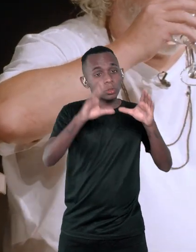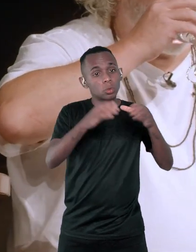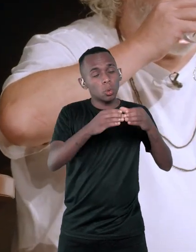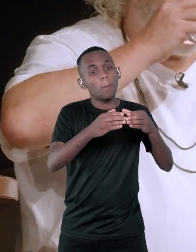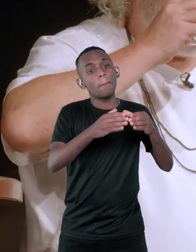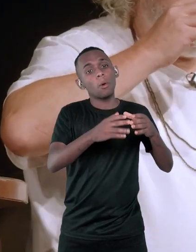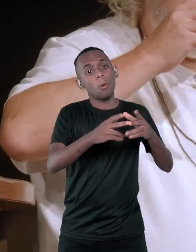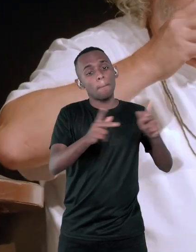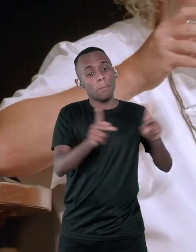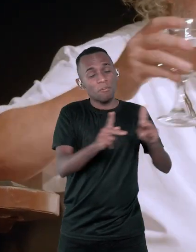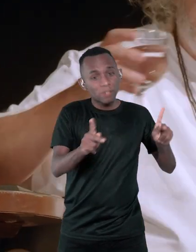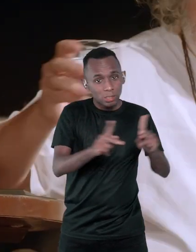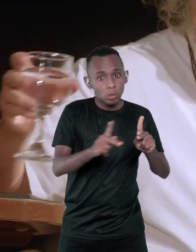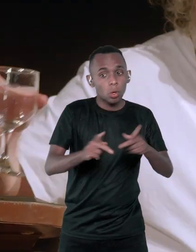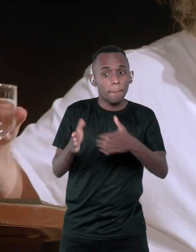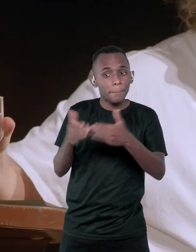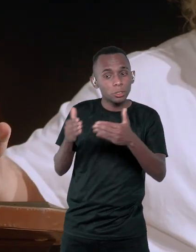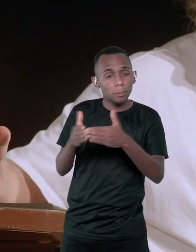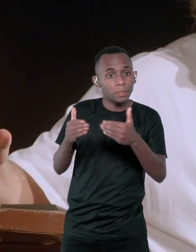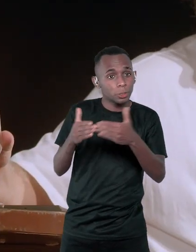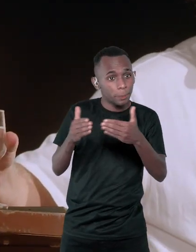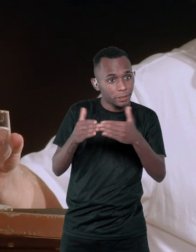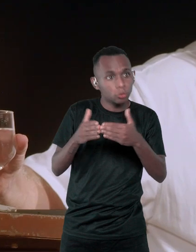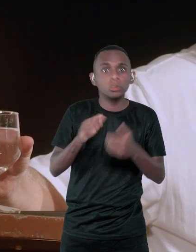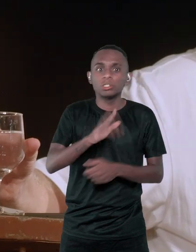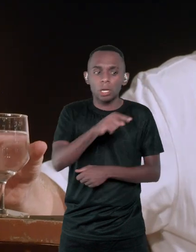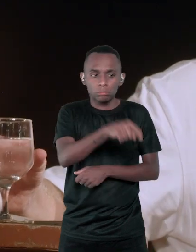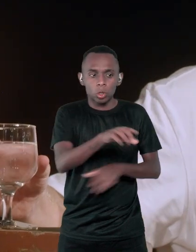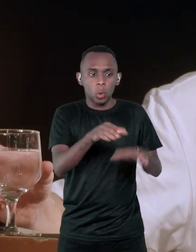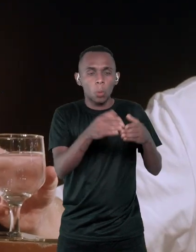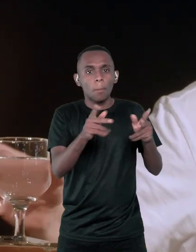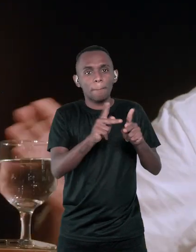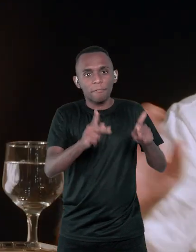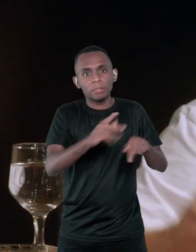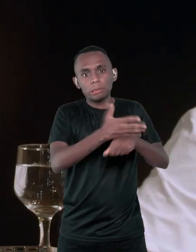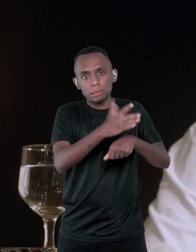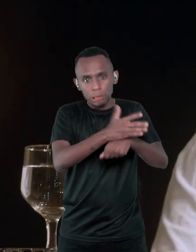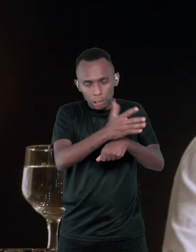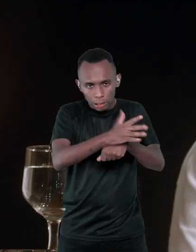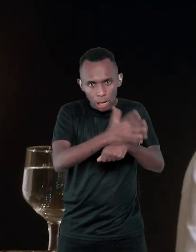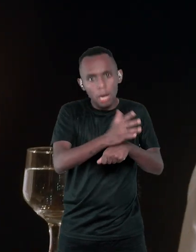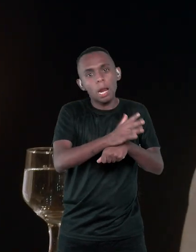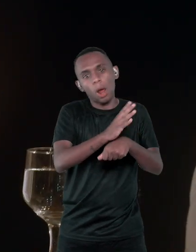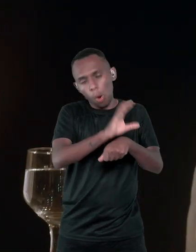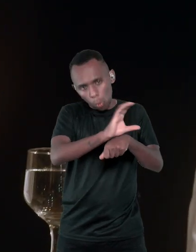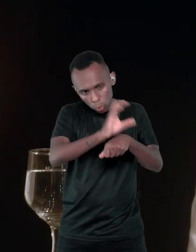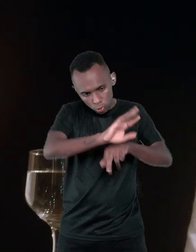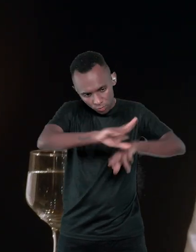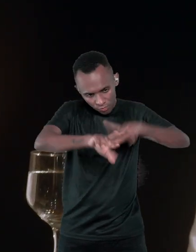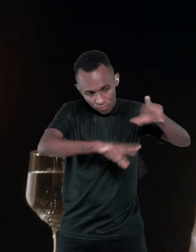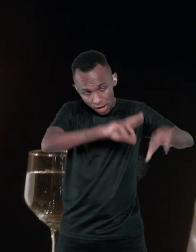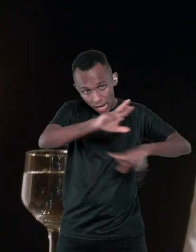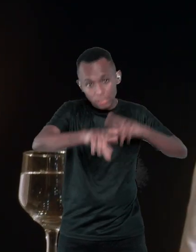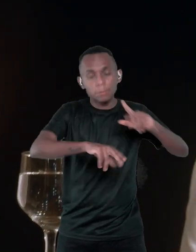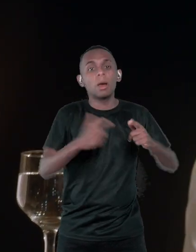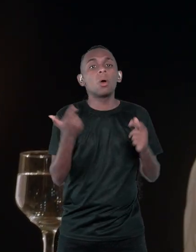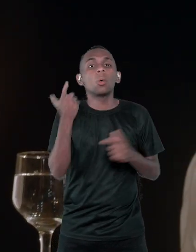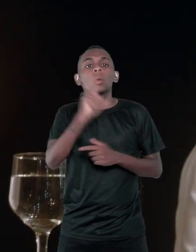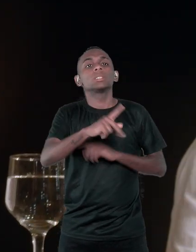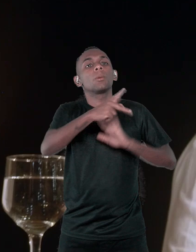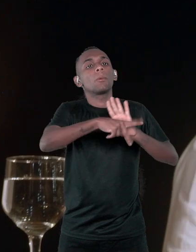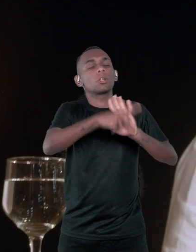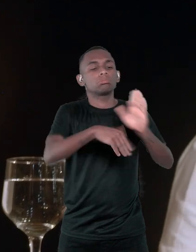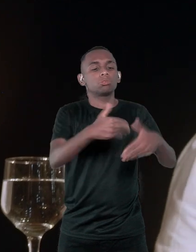grupos já sendo treinados e recebendo várias capacitações para a implementação do Esse Rio é